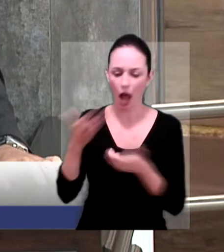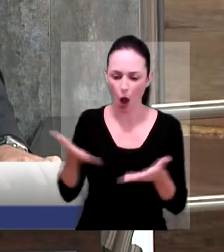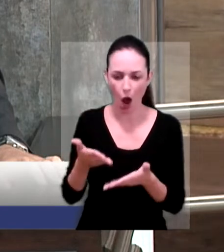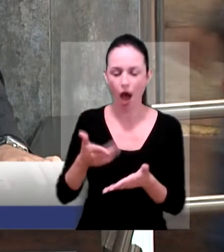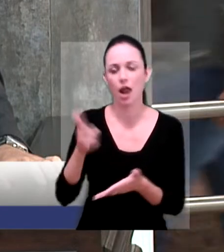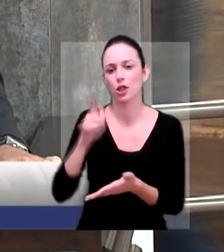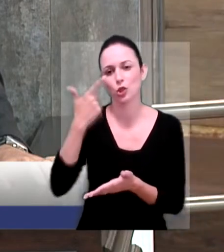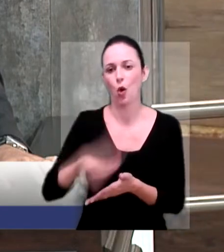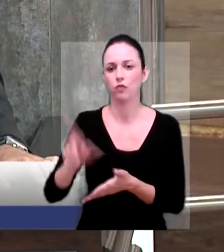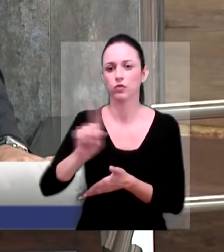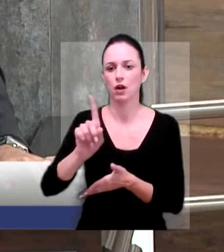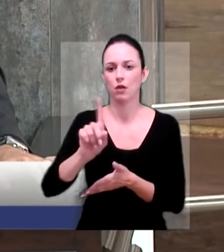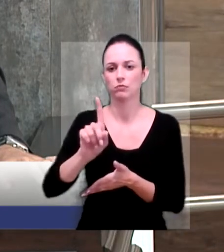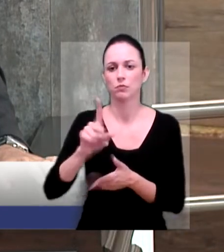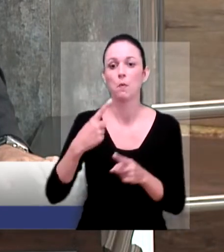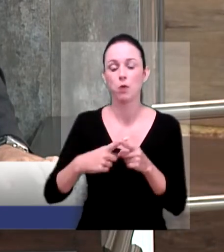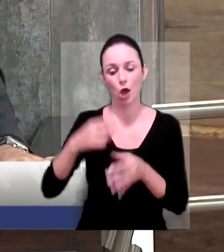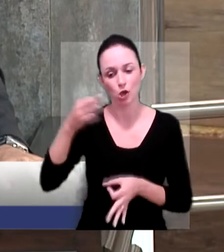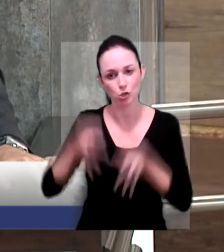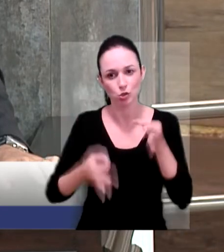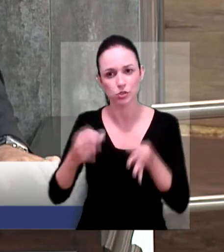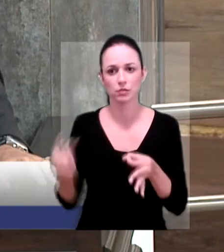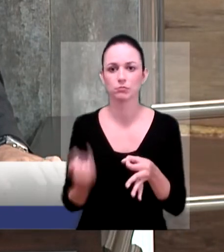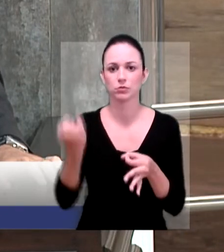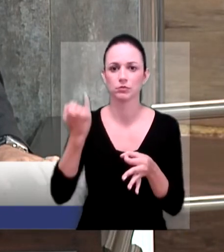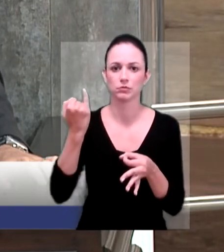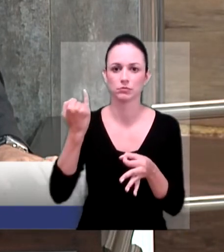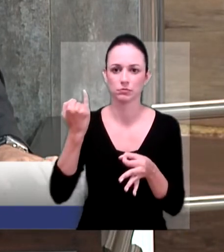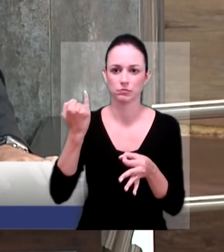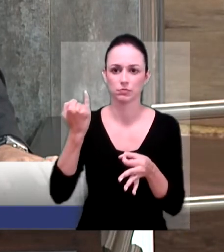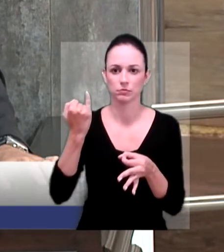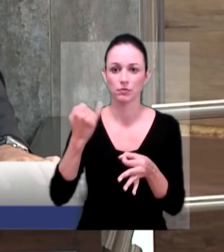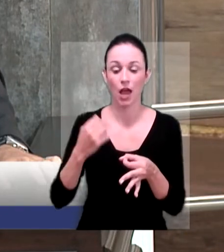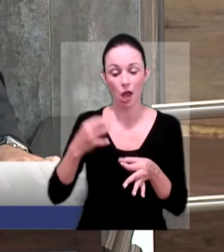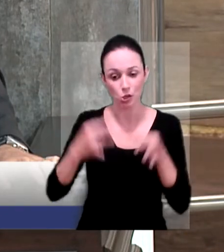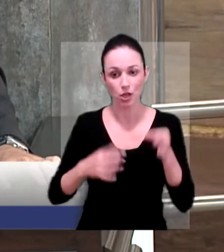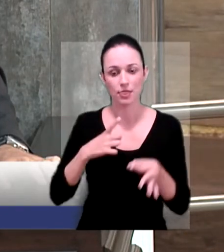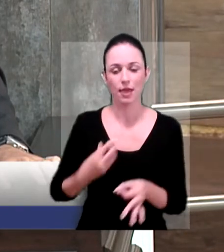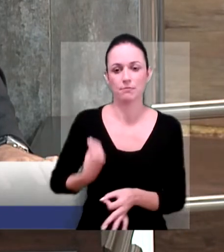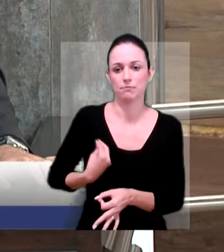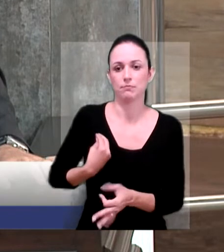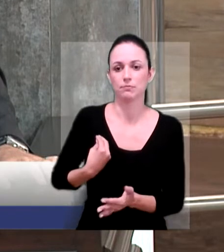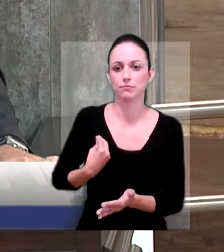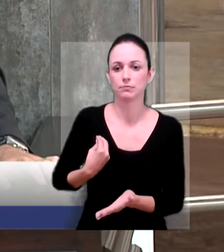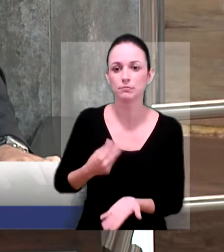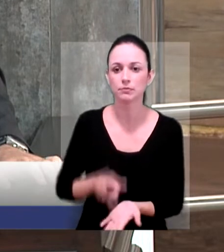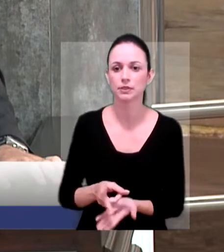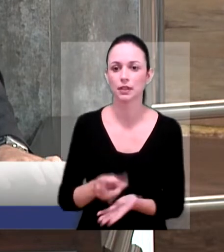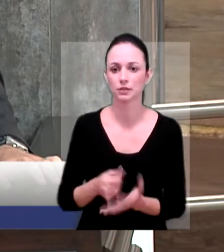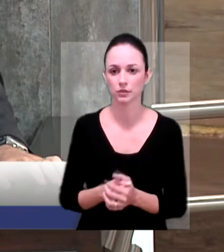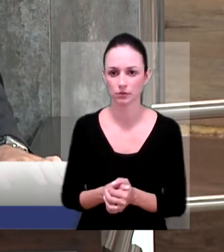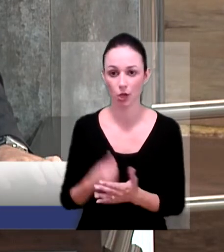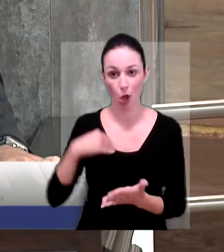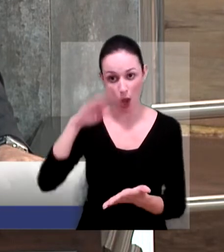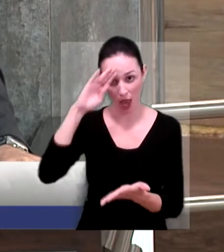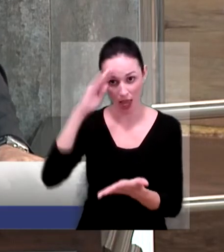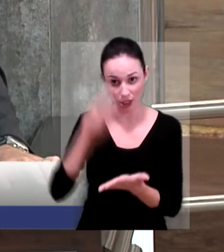justiça convém quando ela se faz presente. E eu acredito que a autonomia se faz com a